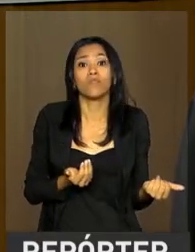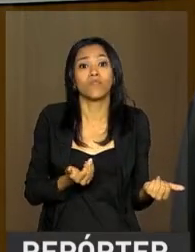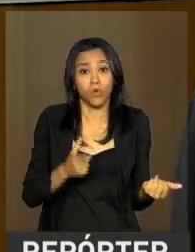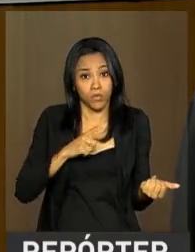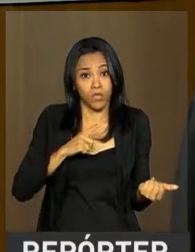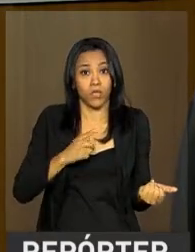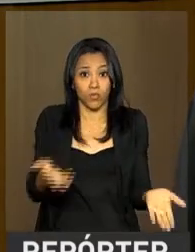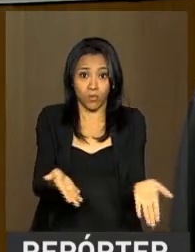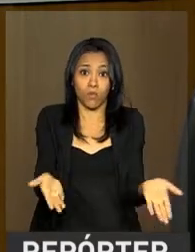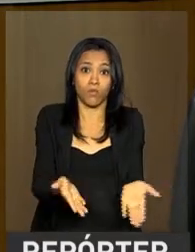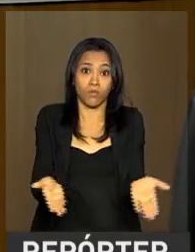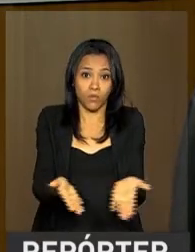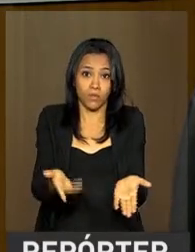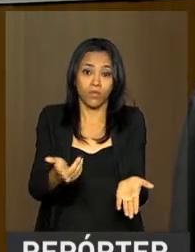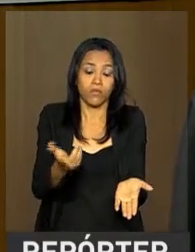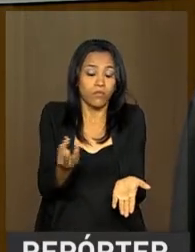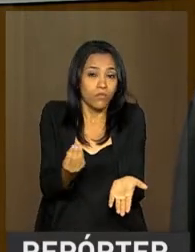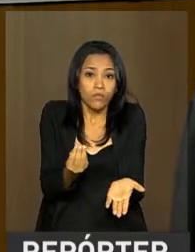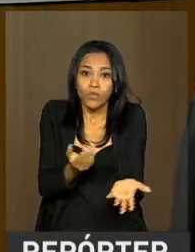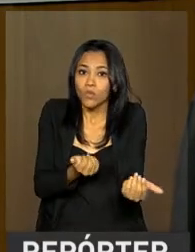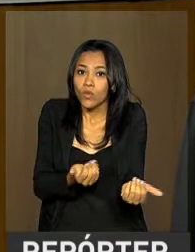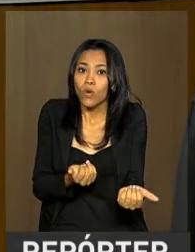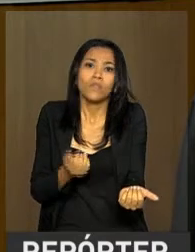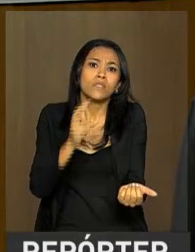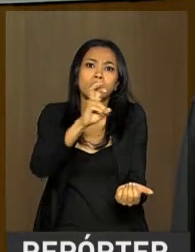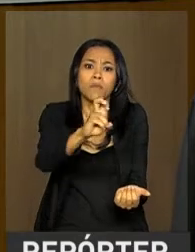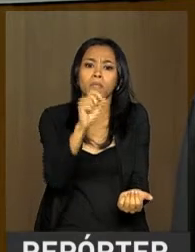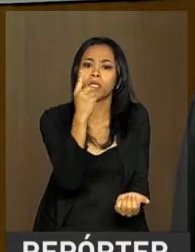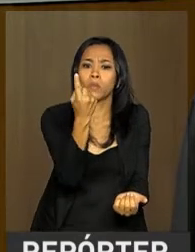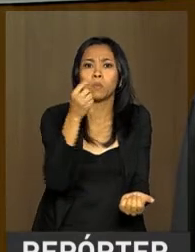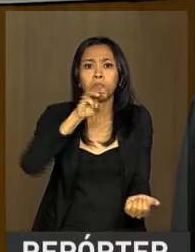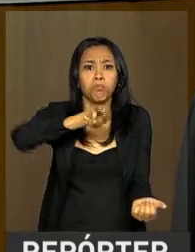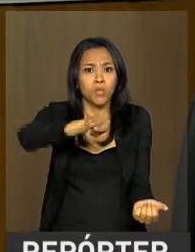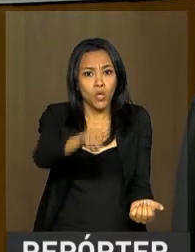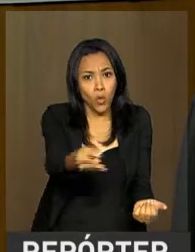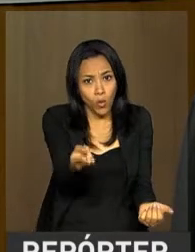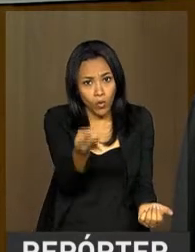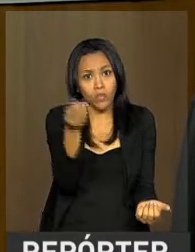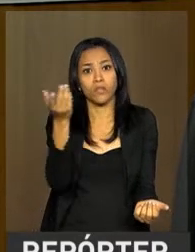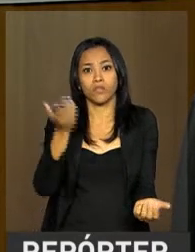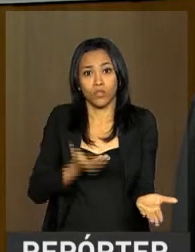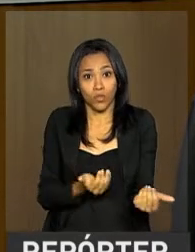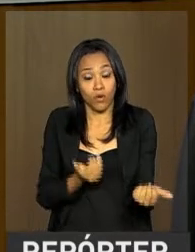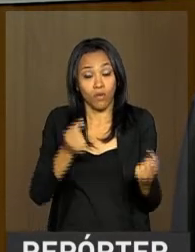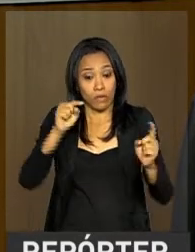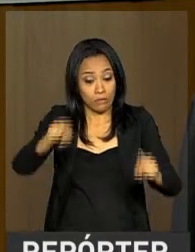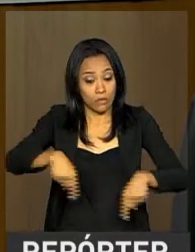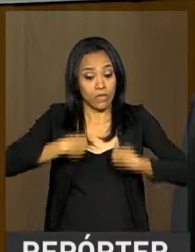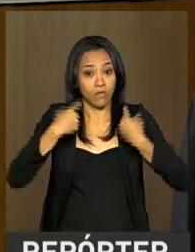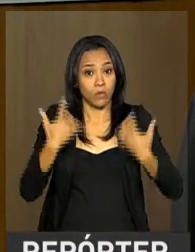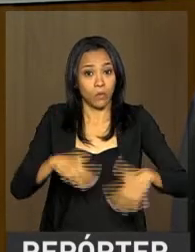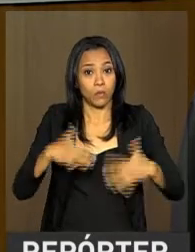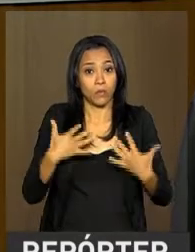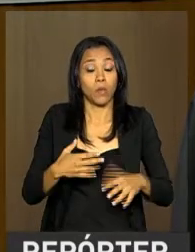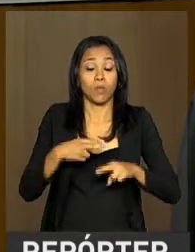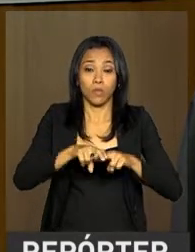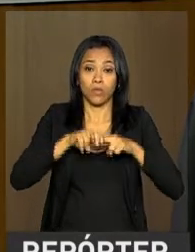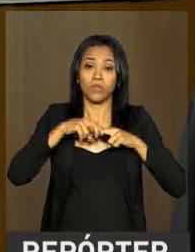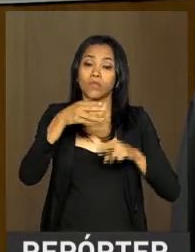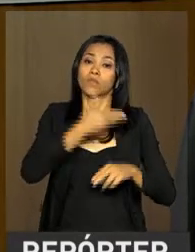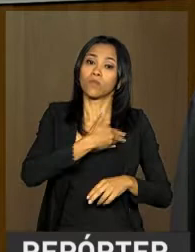atualmente trabalhar com 51 milhões de jovens é um desafio enorme e para isso o governo